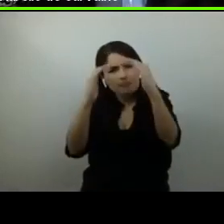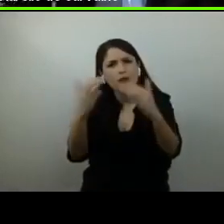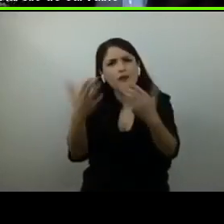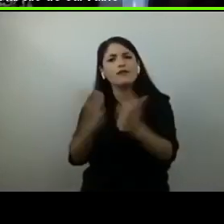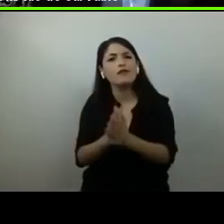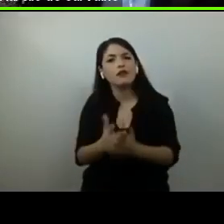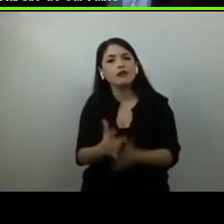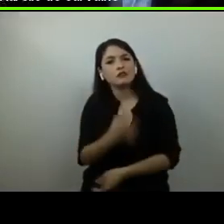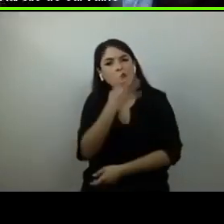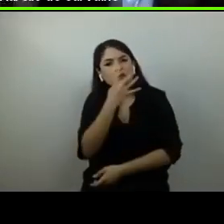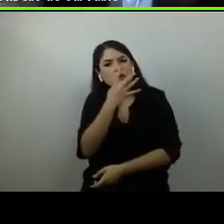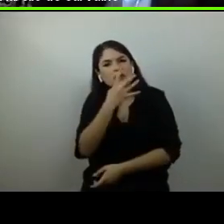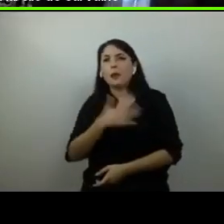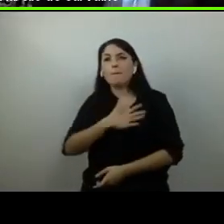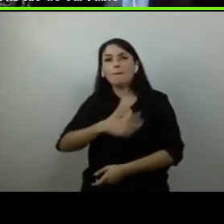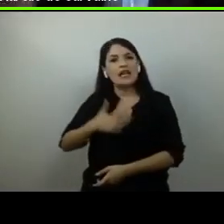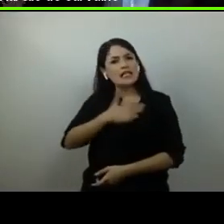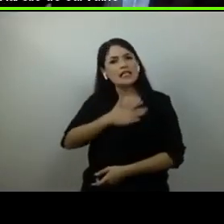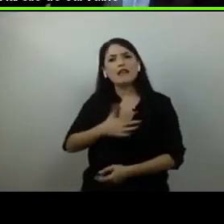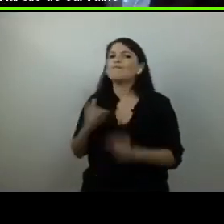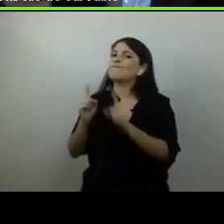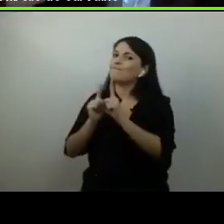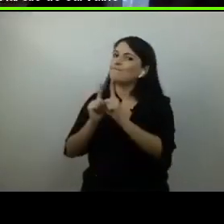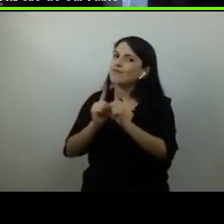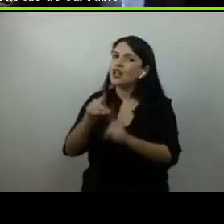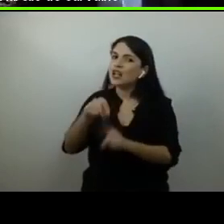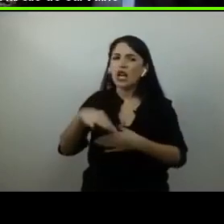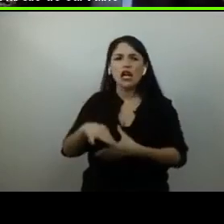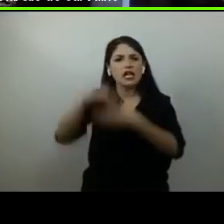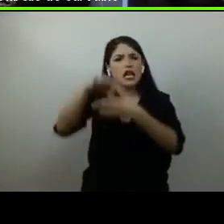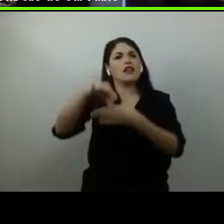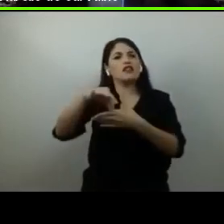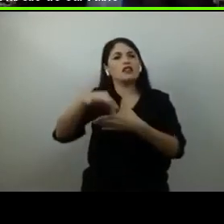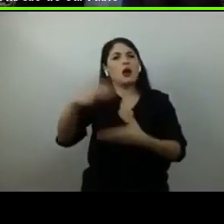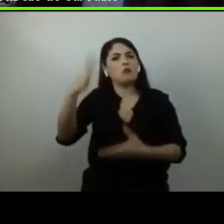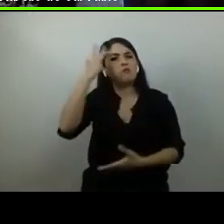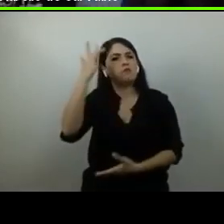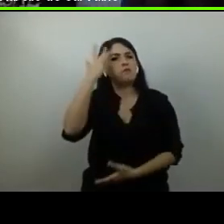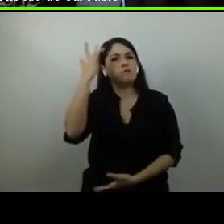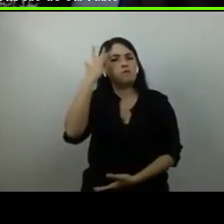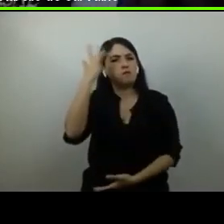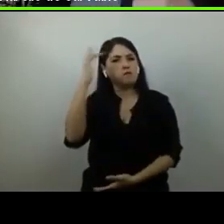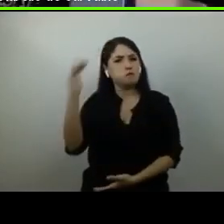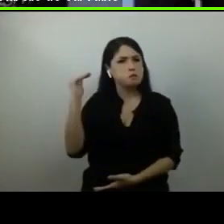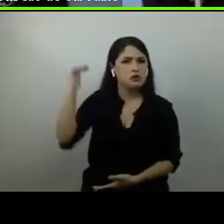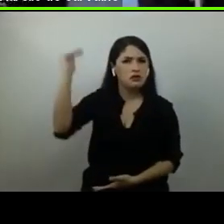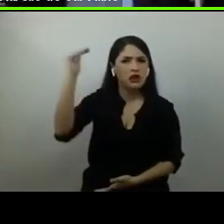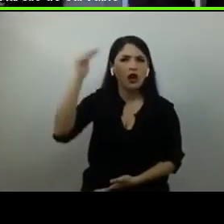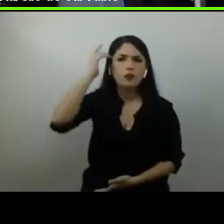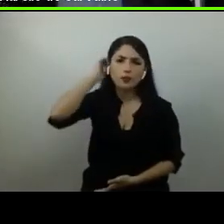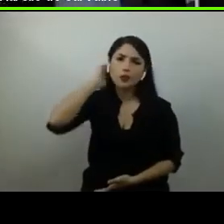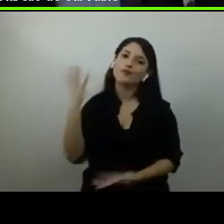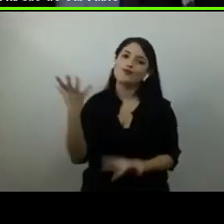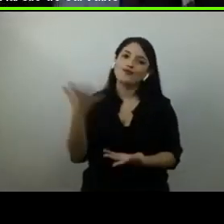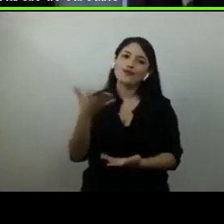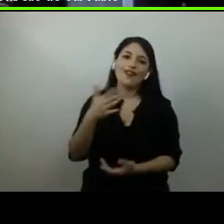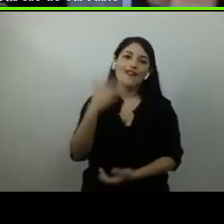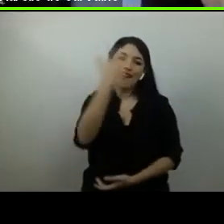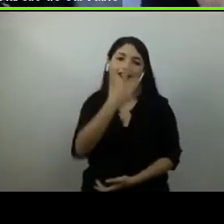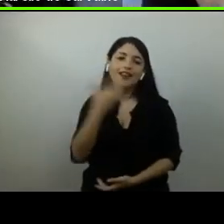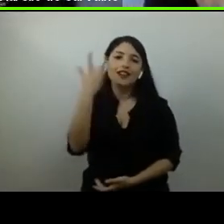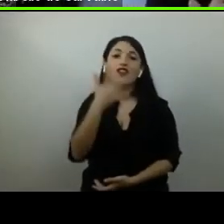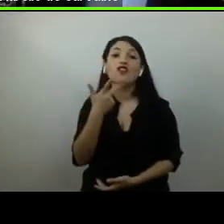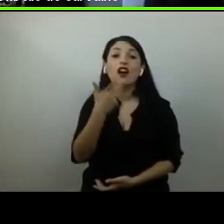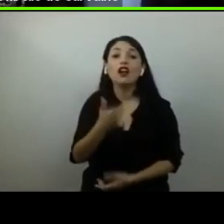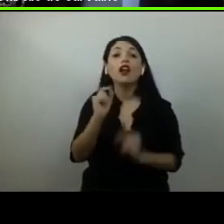prazer enorme de caminhar sempre sobre uma liderança muito lúcida, né? O nosso querido Fernando Haddad costuma dizer que ele quer ser